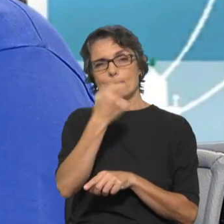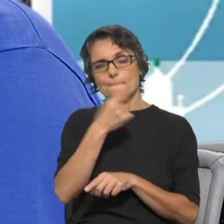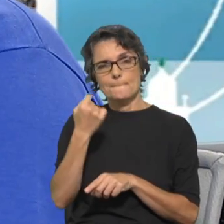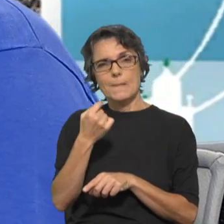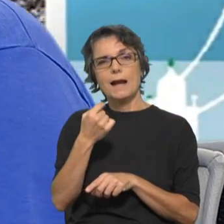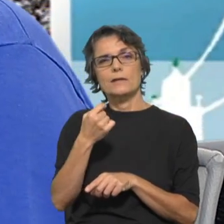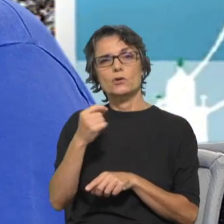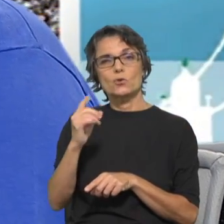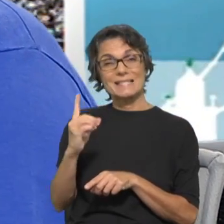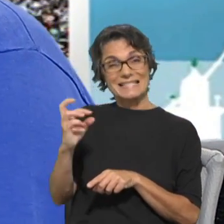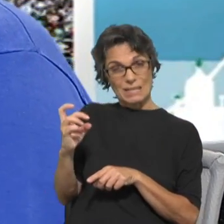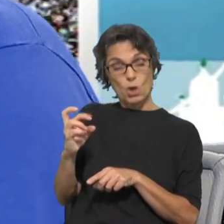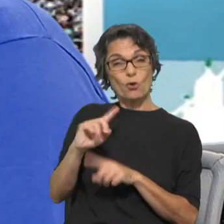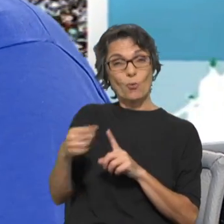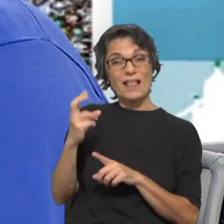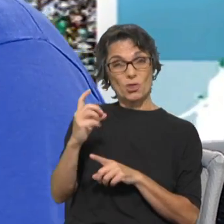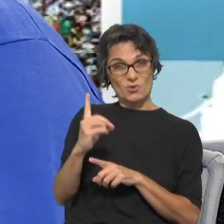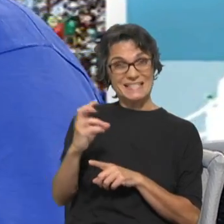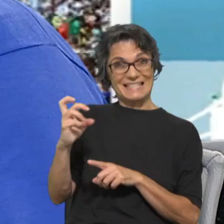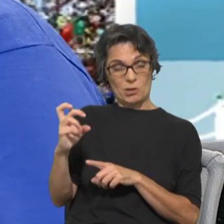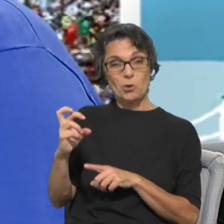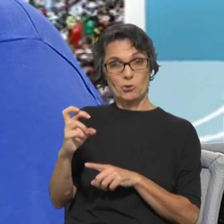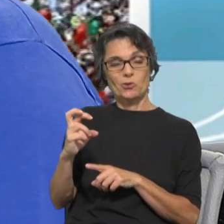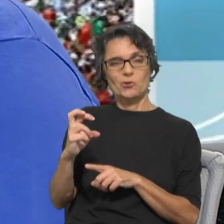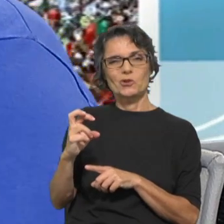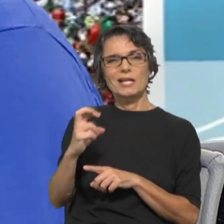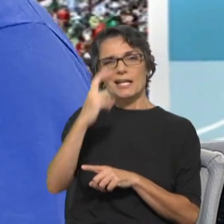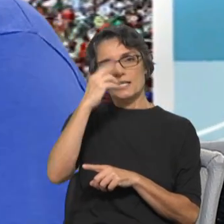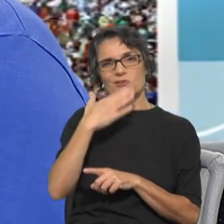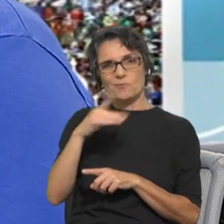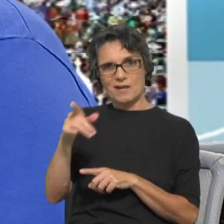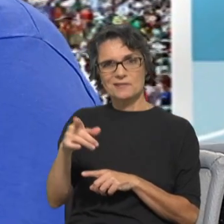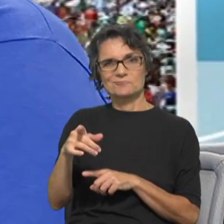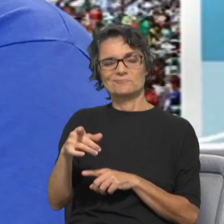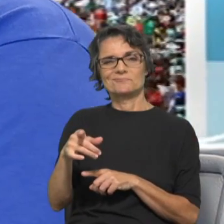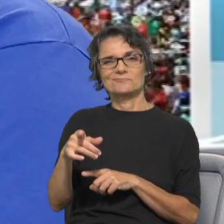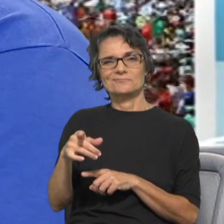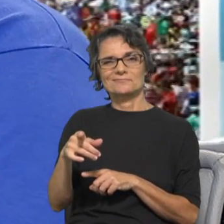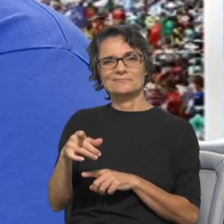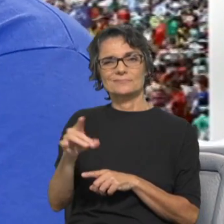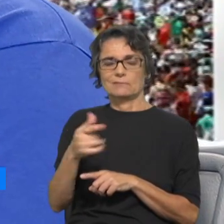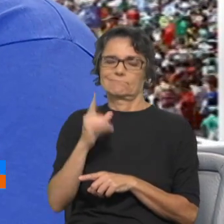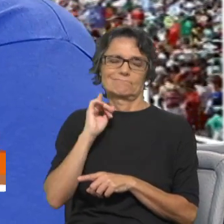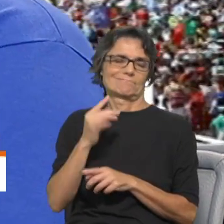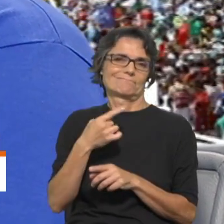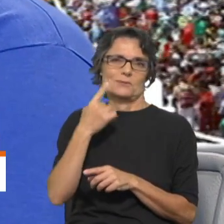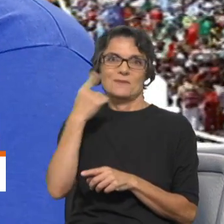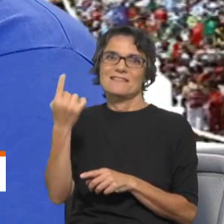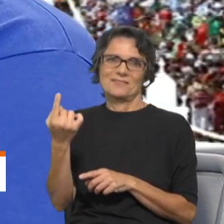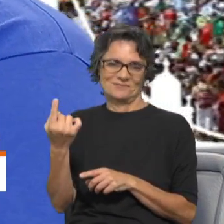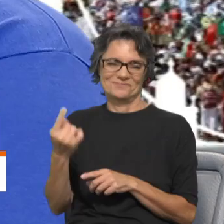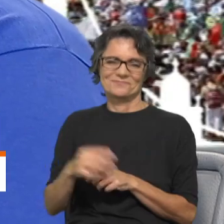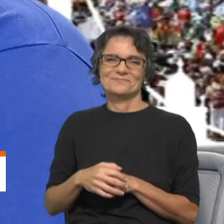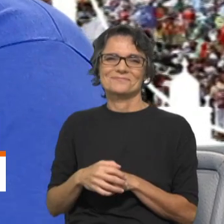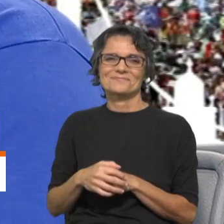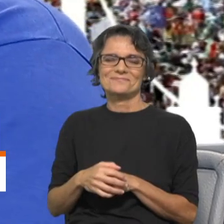no quartel. Em maio de 68. Maio de 68. Foi também especial aqui para o movimento, neste caso, e para a Igreja em Portugal.